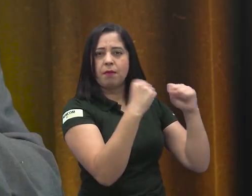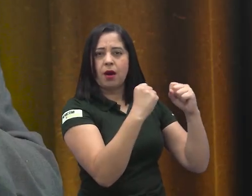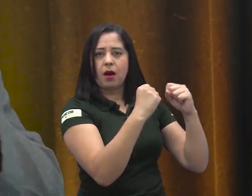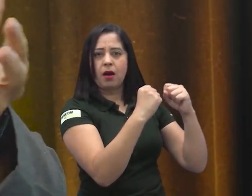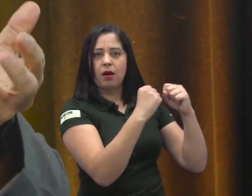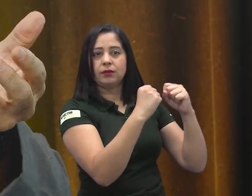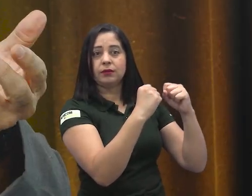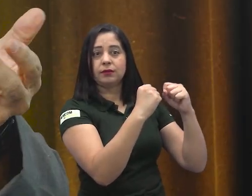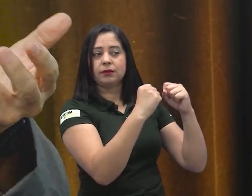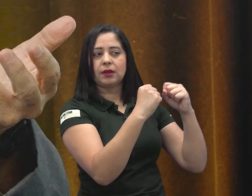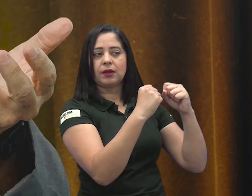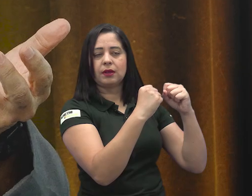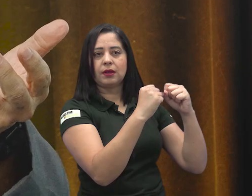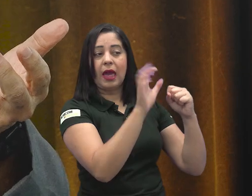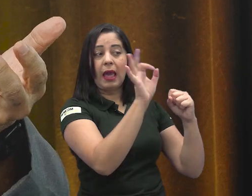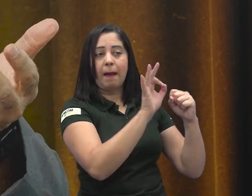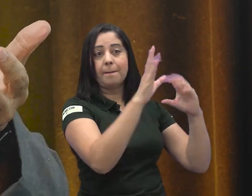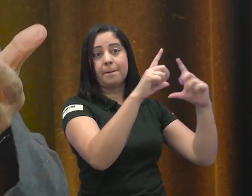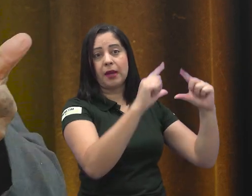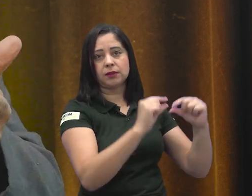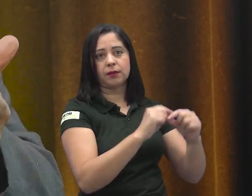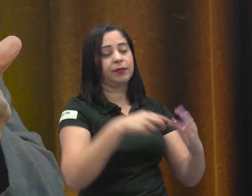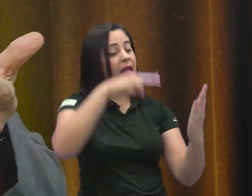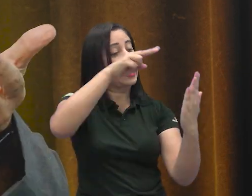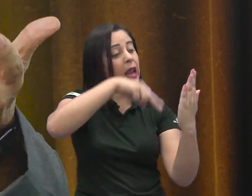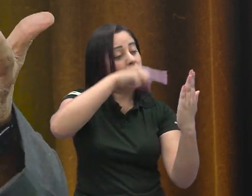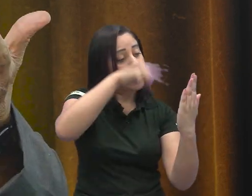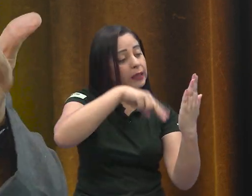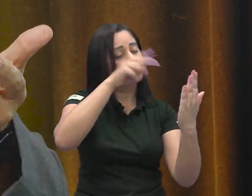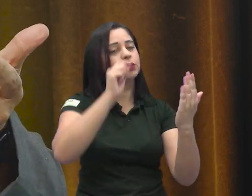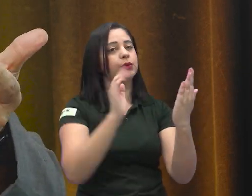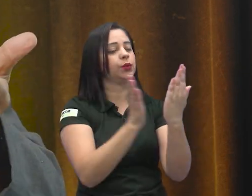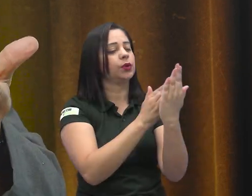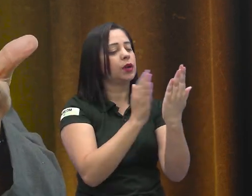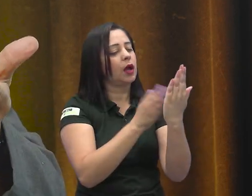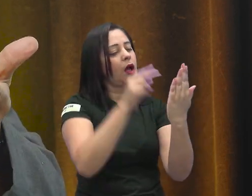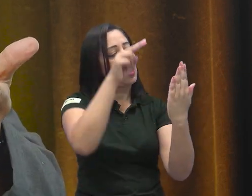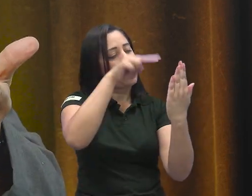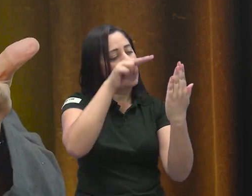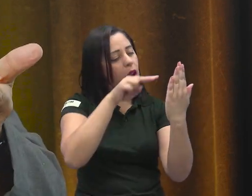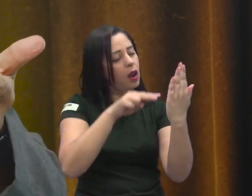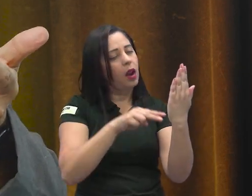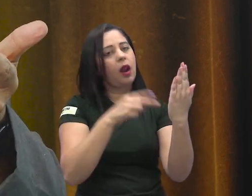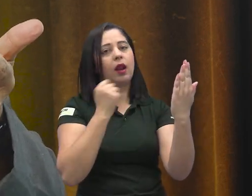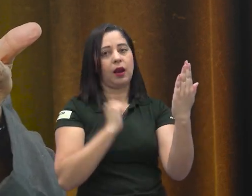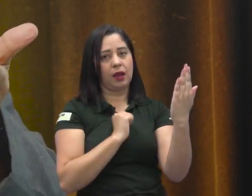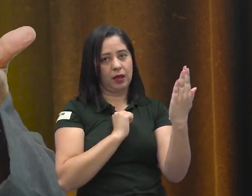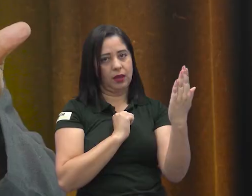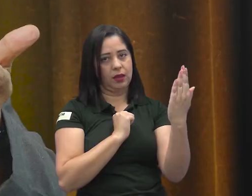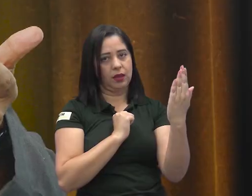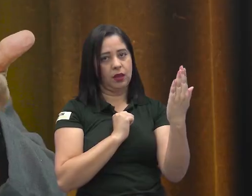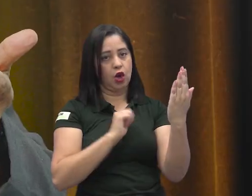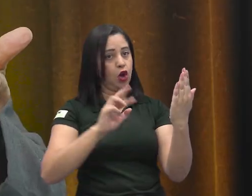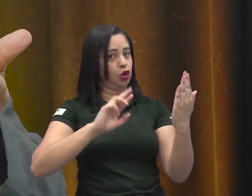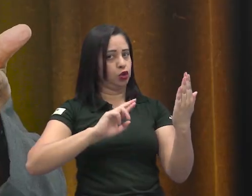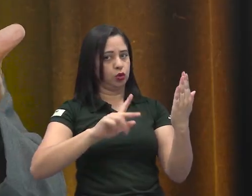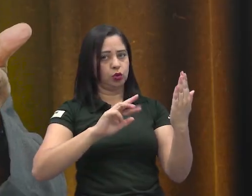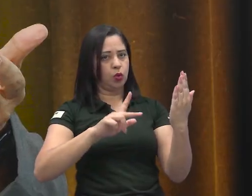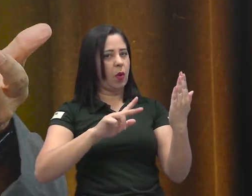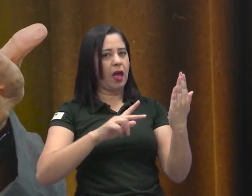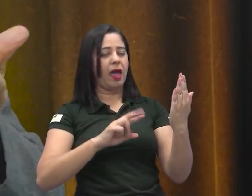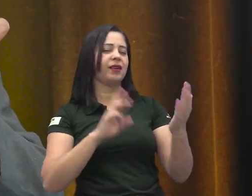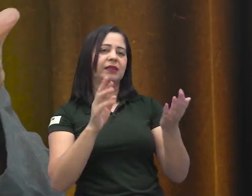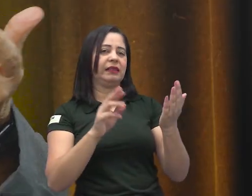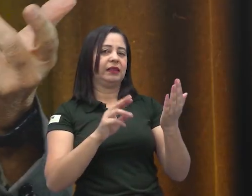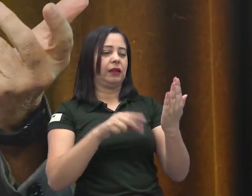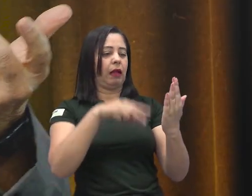tinha. Então, atividade física é importante. Leitura, ler um livro por mês, né? Não é um livro técnico, é um livro